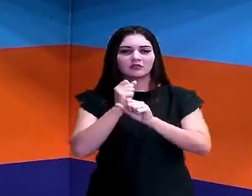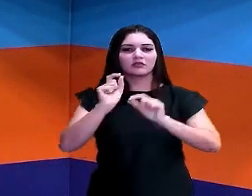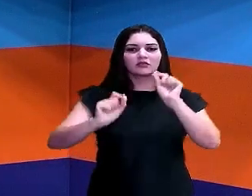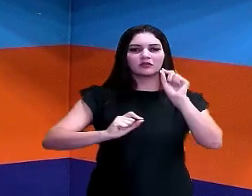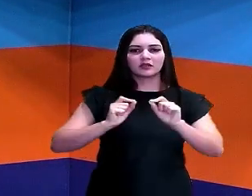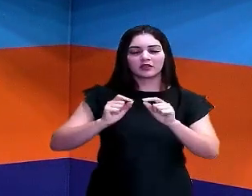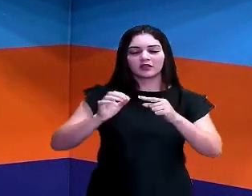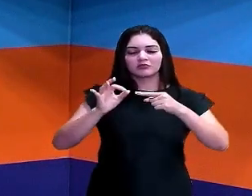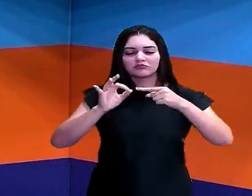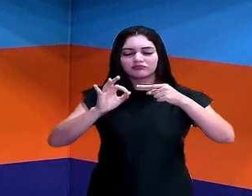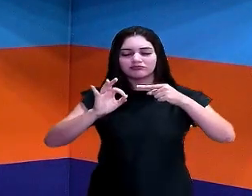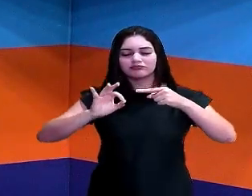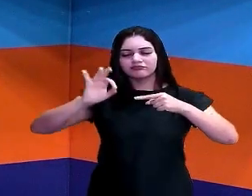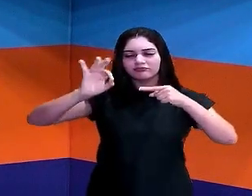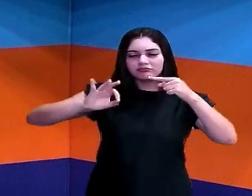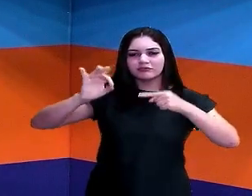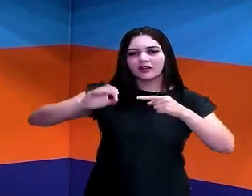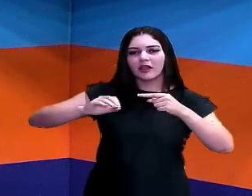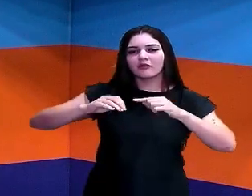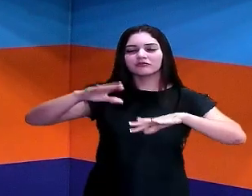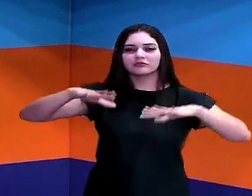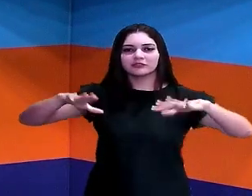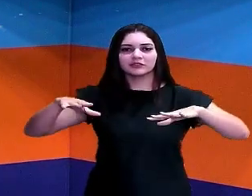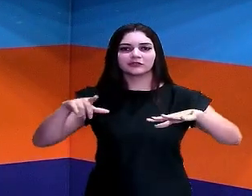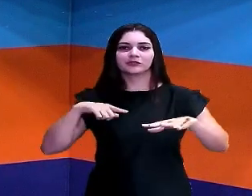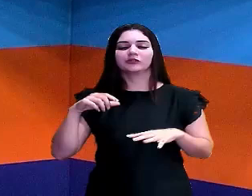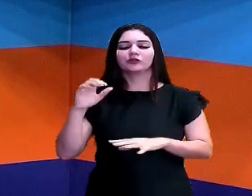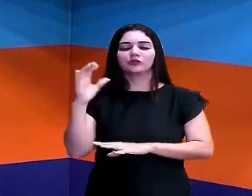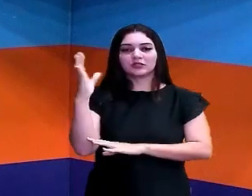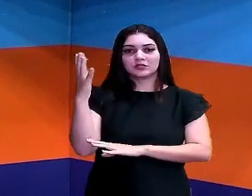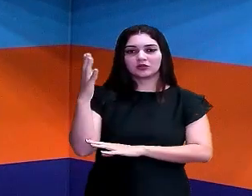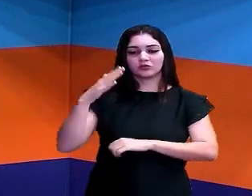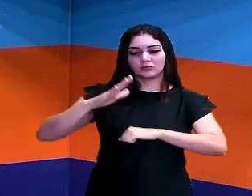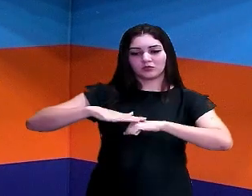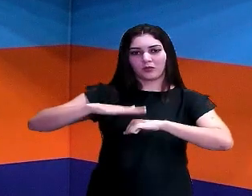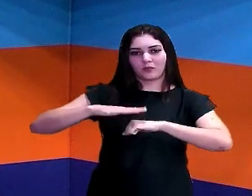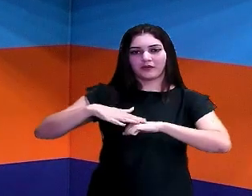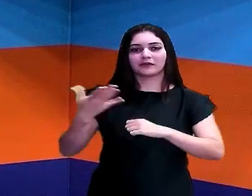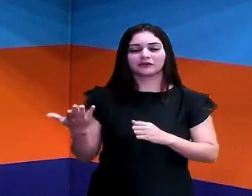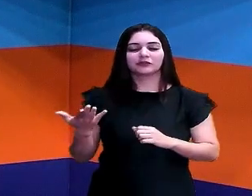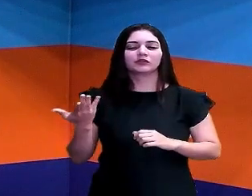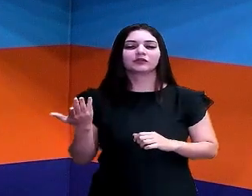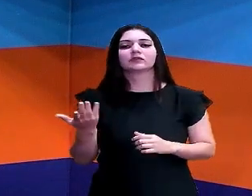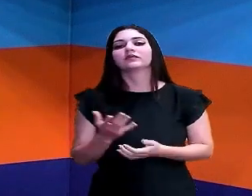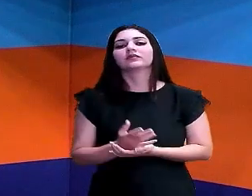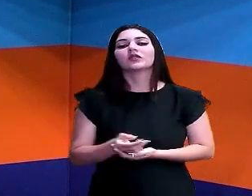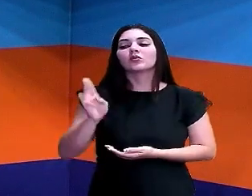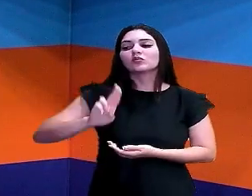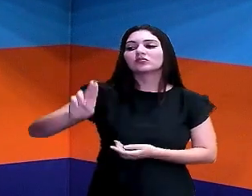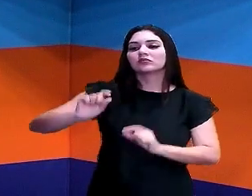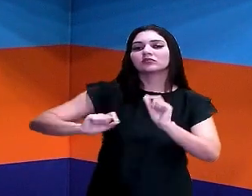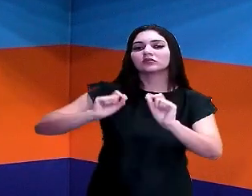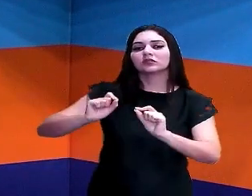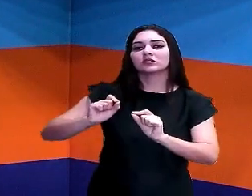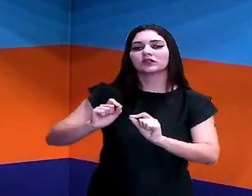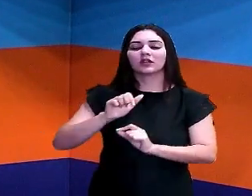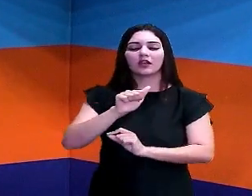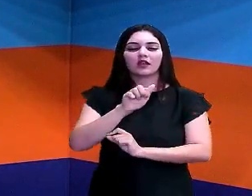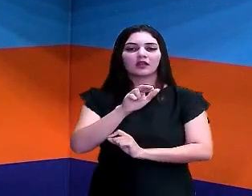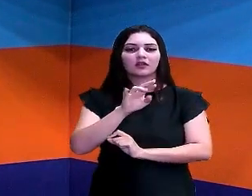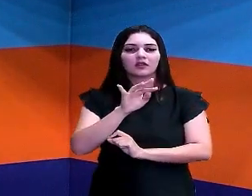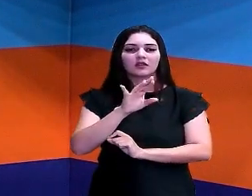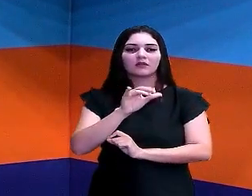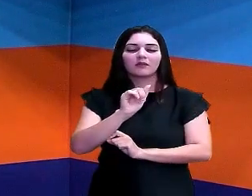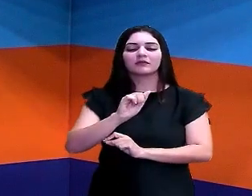grau de variação em uma ação num determinado período de tempo, usando aritmética